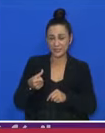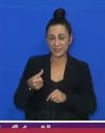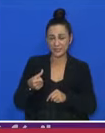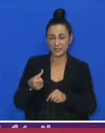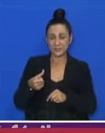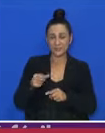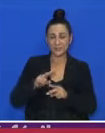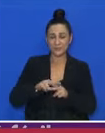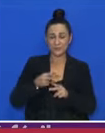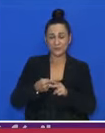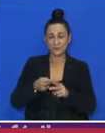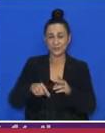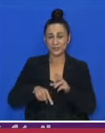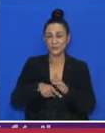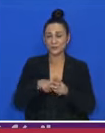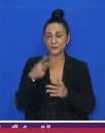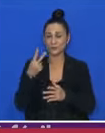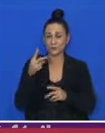segundo sorteio da dupla Sena.